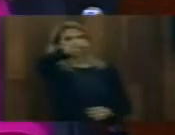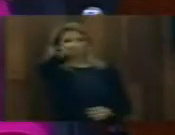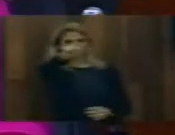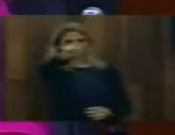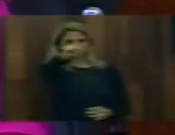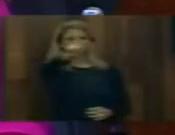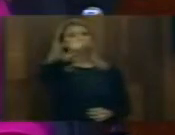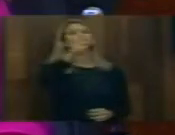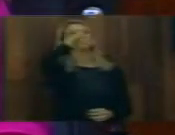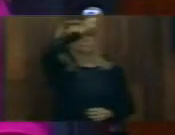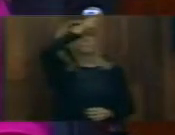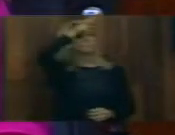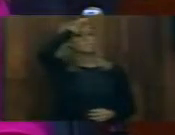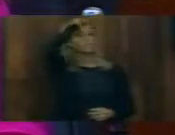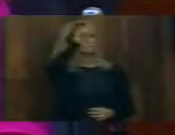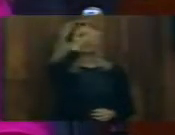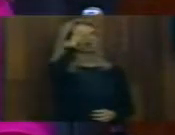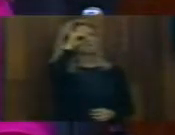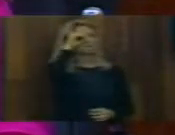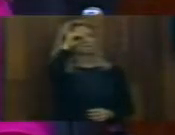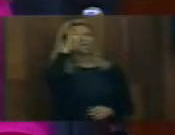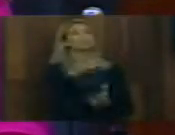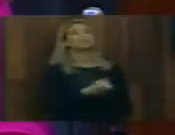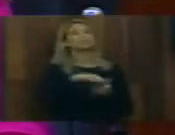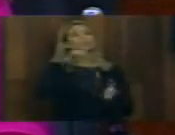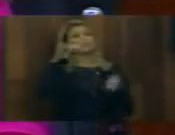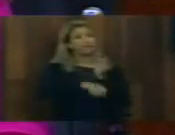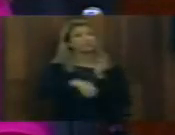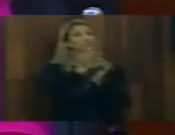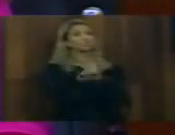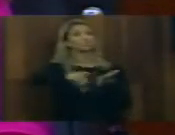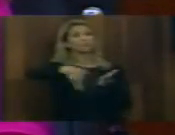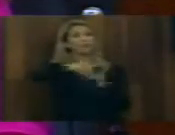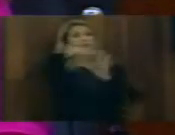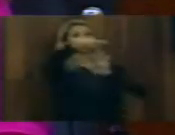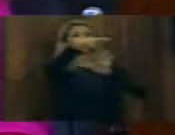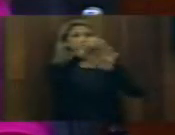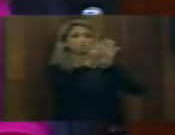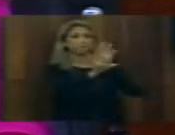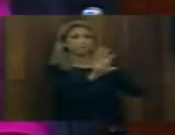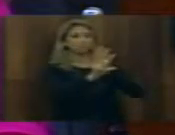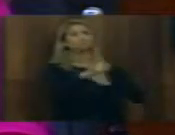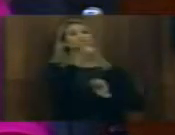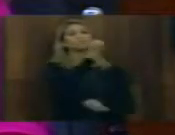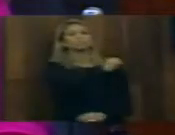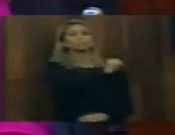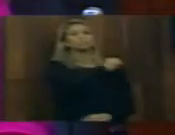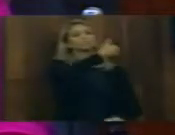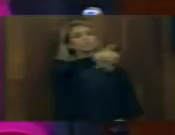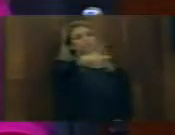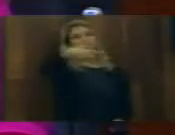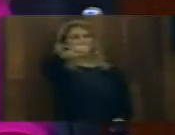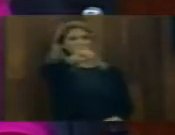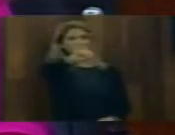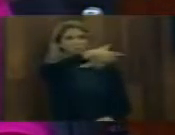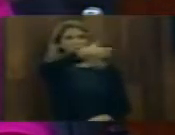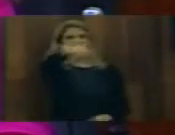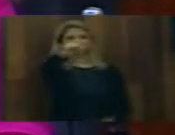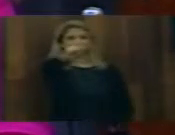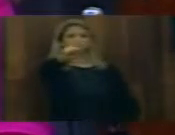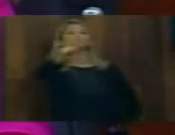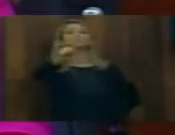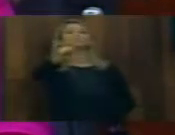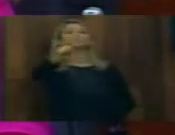0058/2019, Adriano Guilherme de Teves Moreno. Veto total oposto ao projeto de lei número 120/2018,